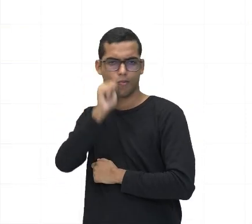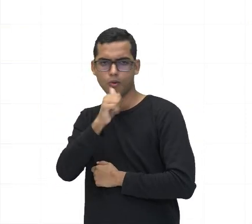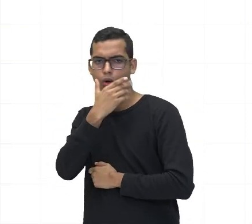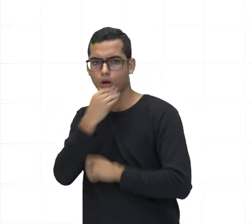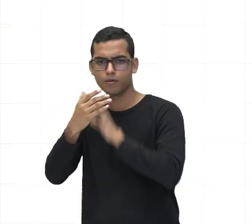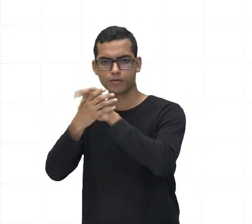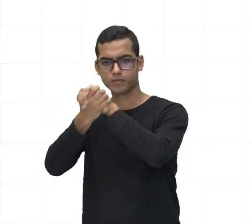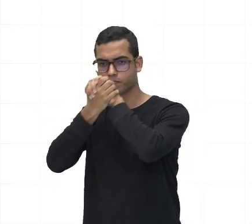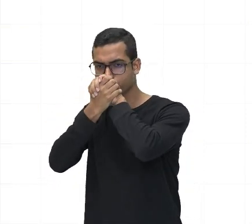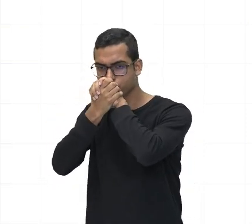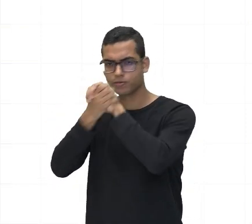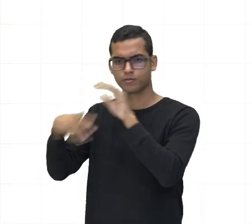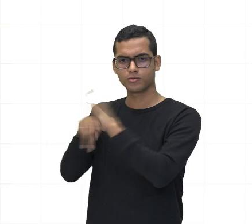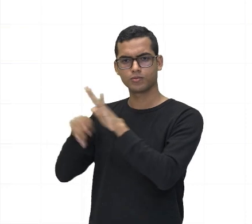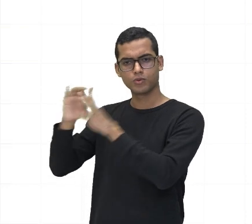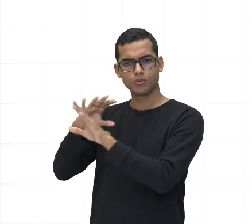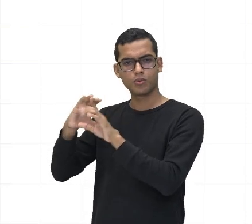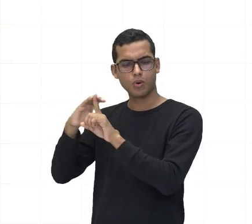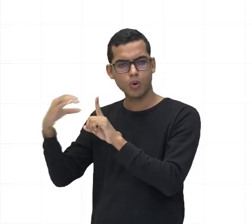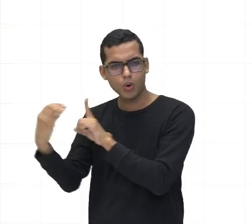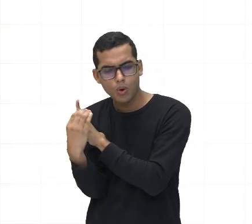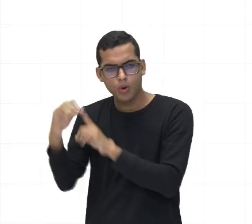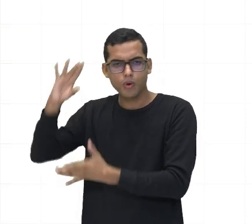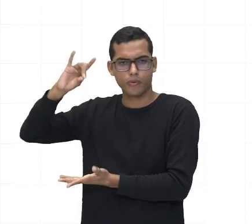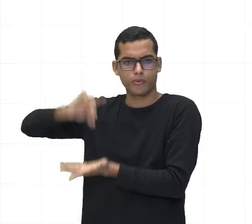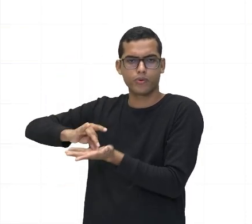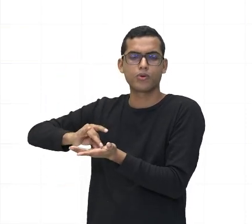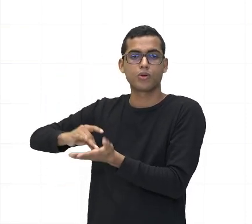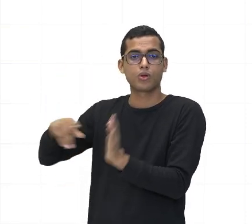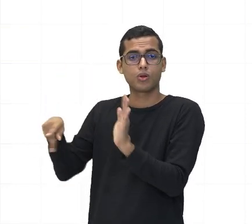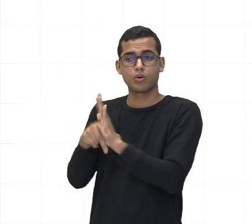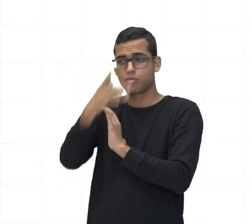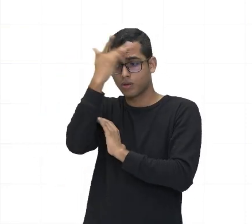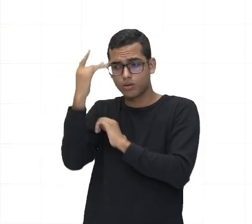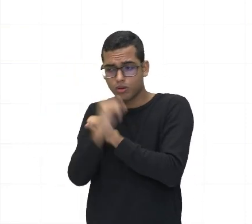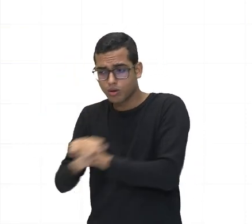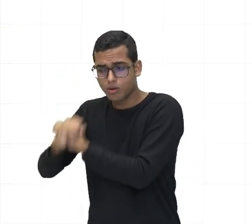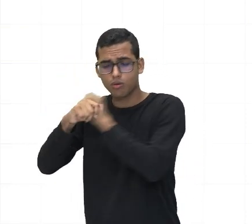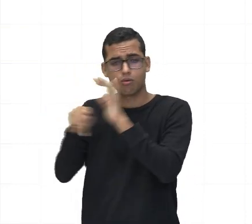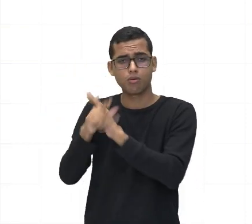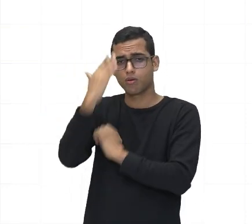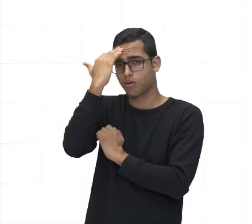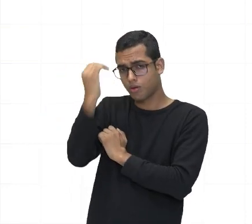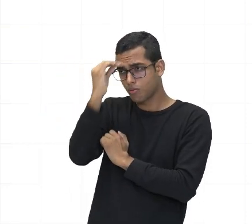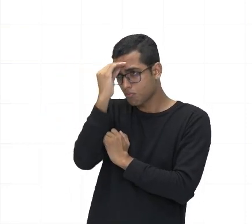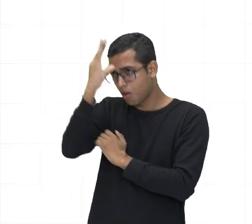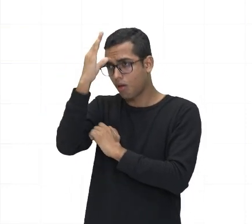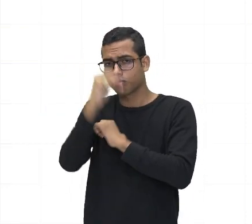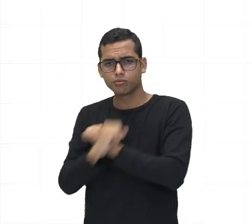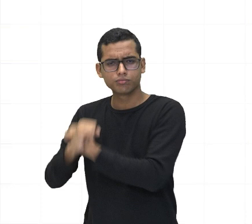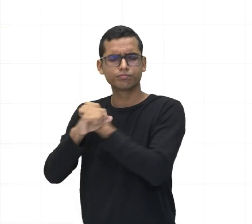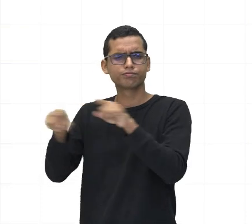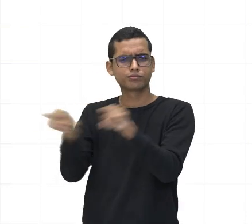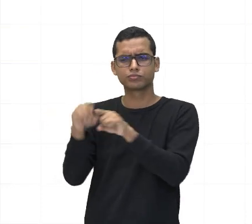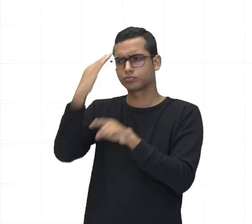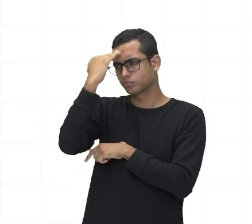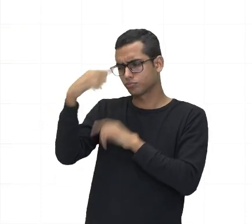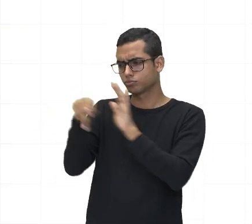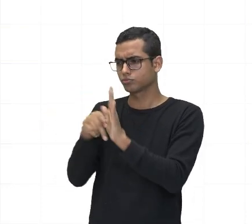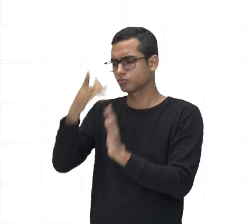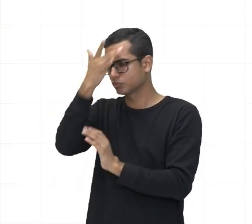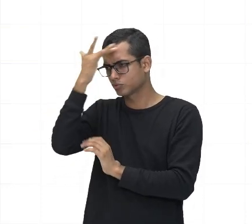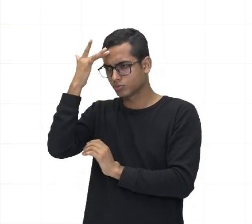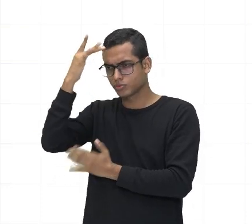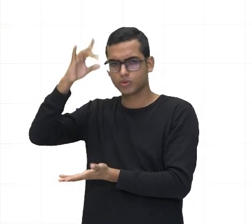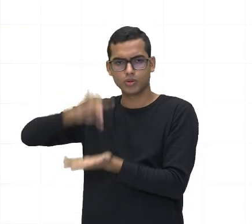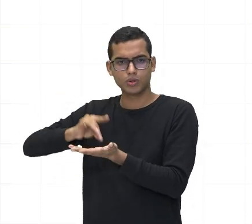ali daquela comunidade, são os guardiões da sabedoria, são os guardiões dos conhecimentos, são os